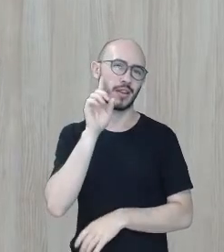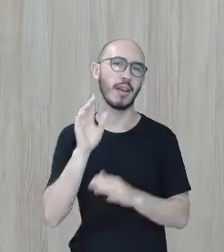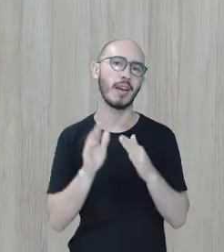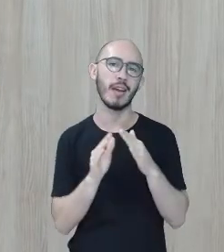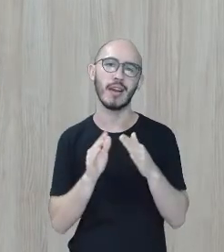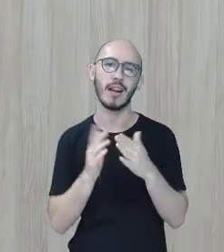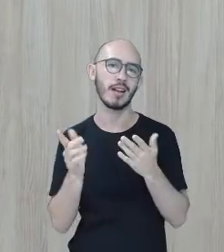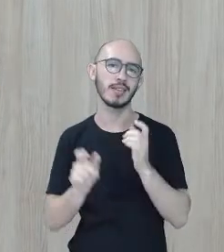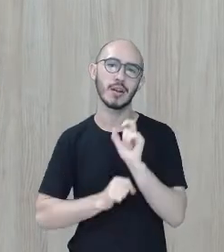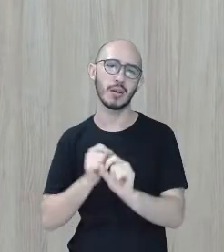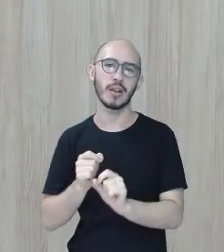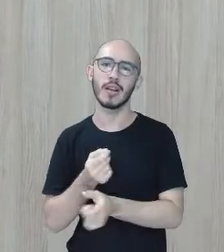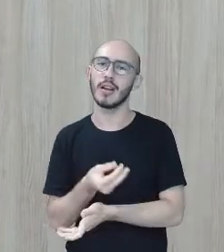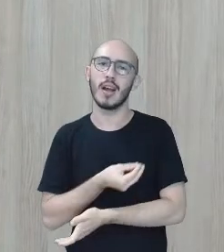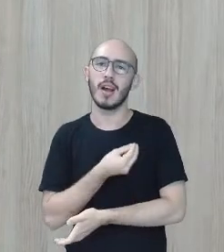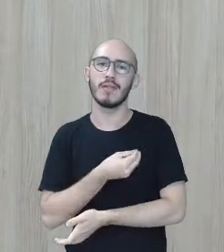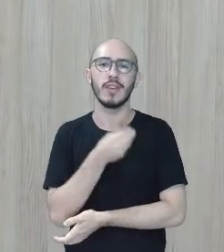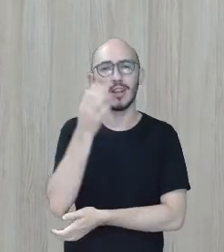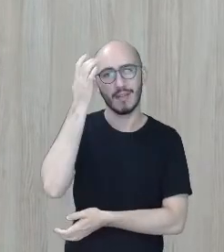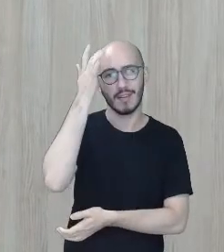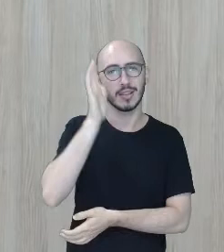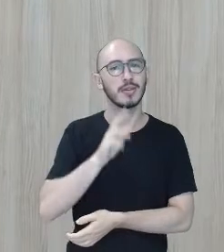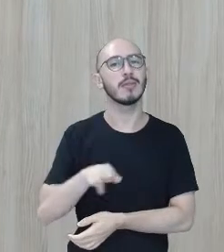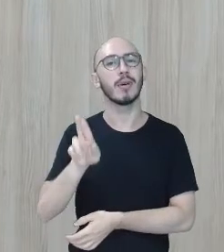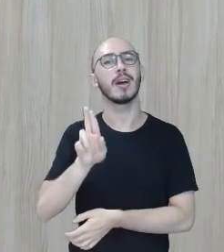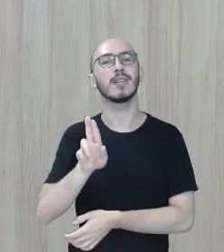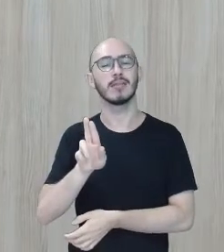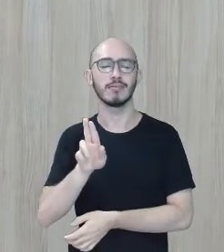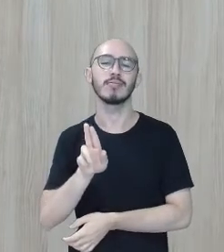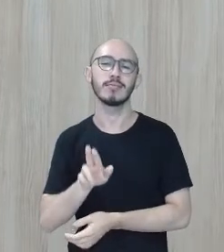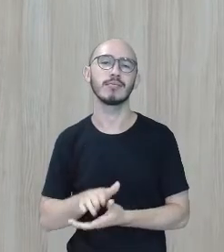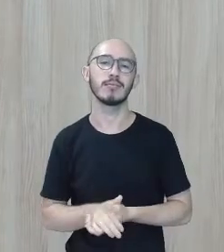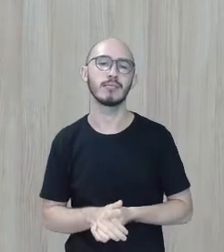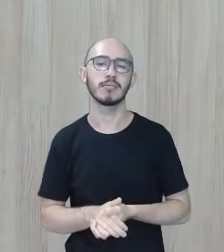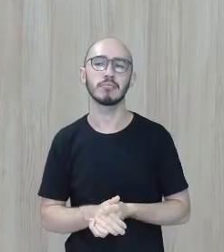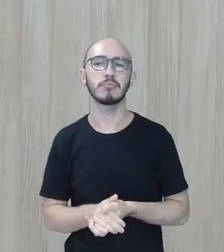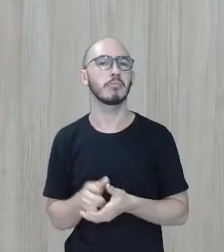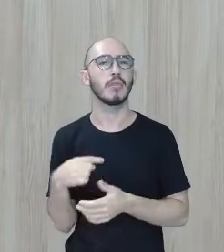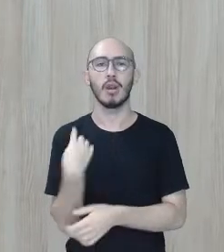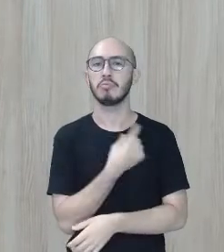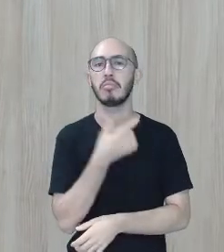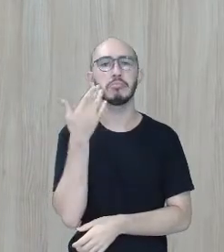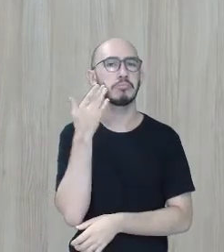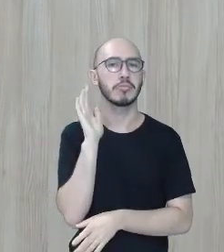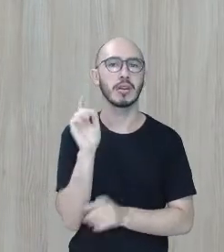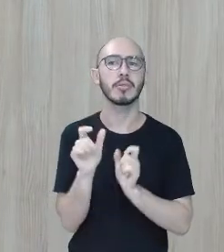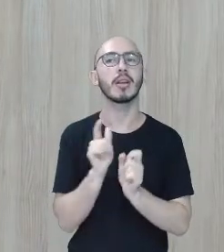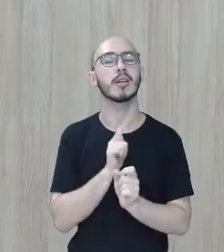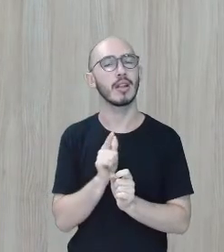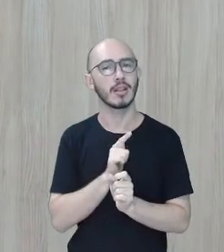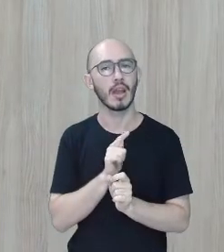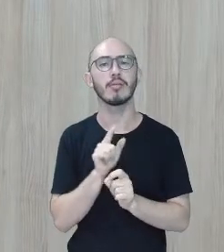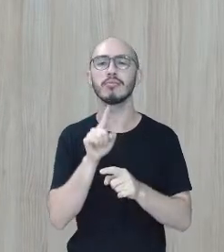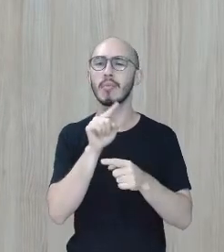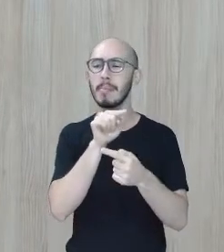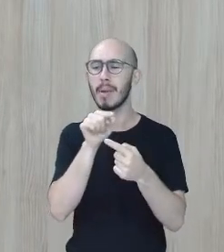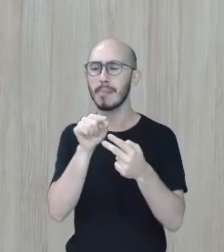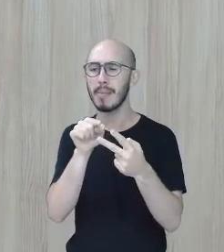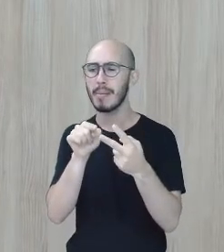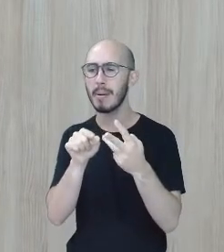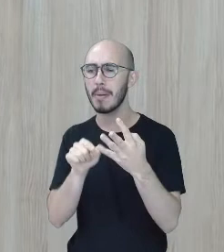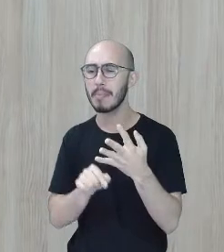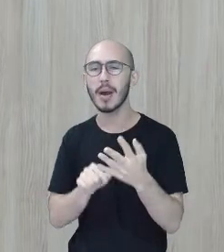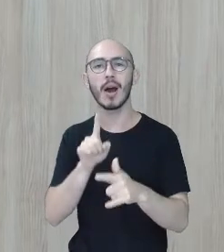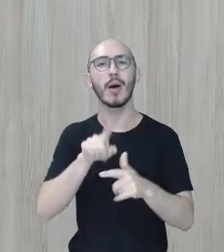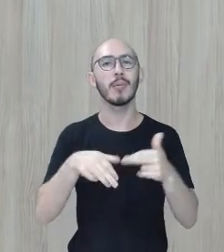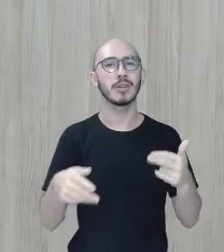para facilitar muito a nossa vida. Então, nós nem sabíamos, às vezes, que existiam todos esses